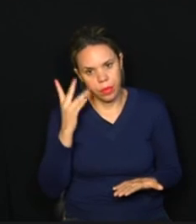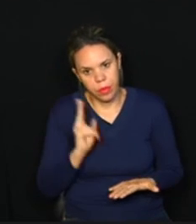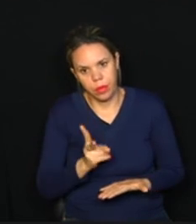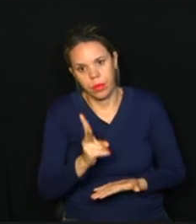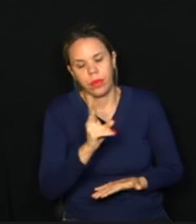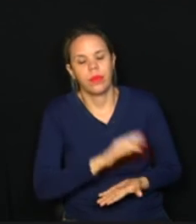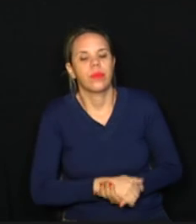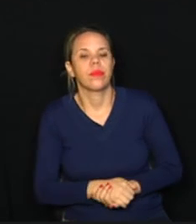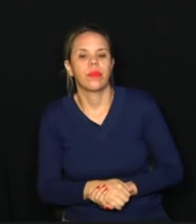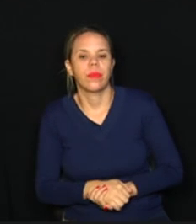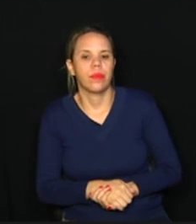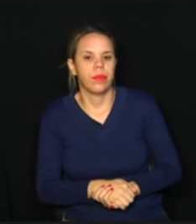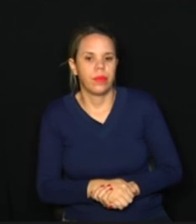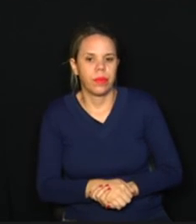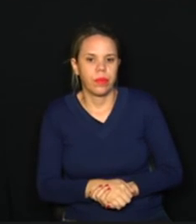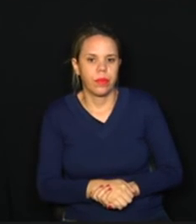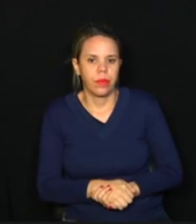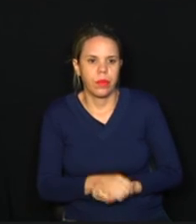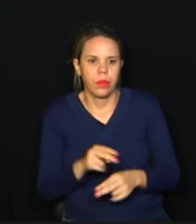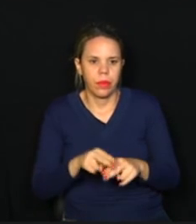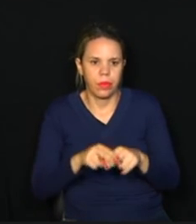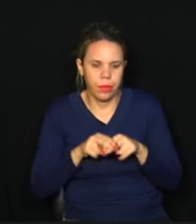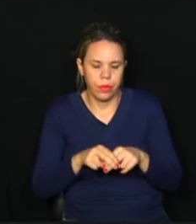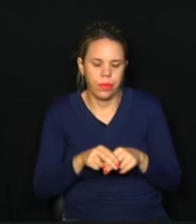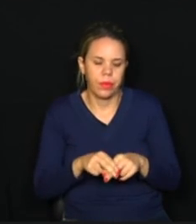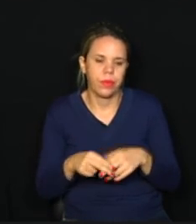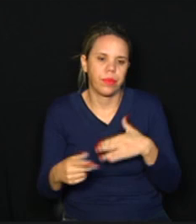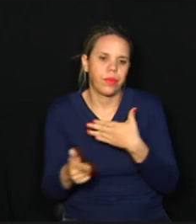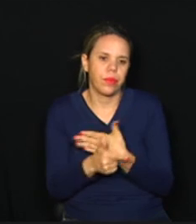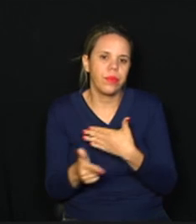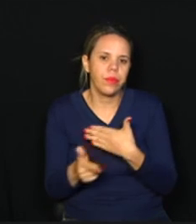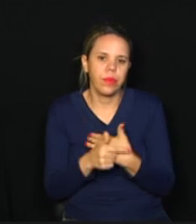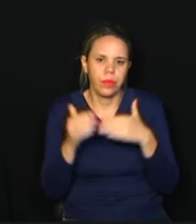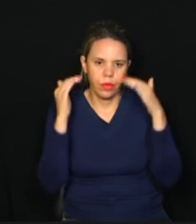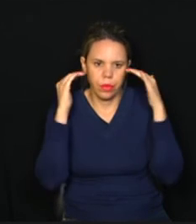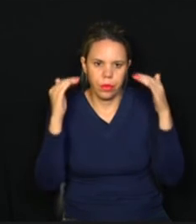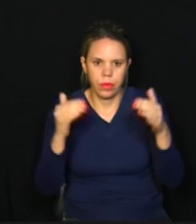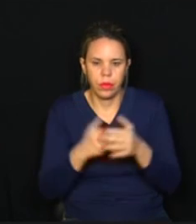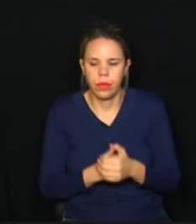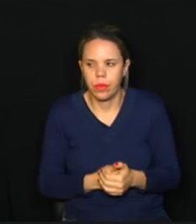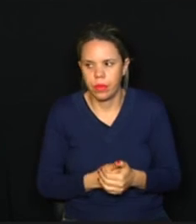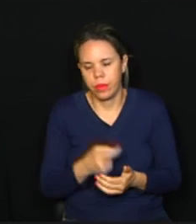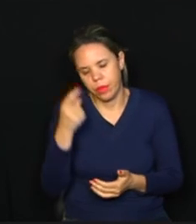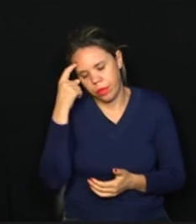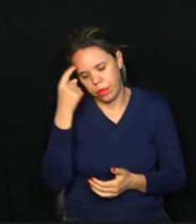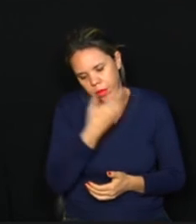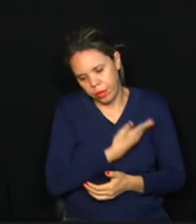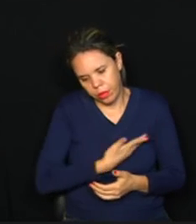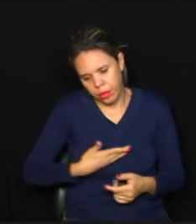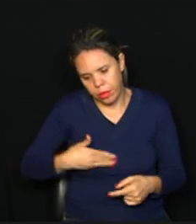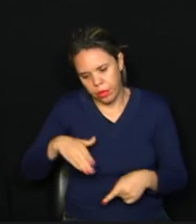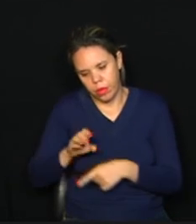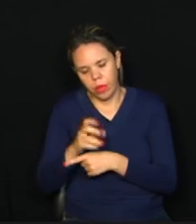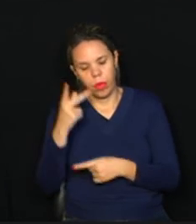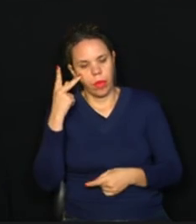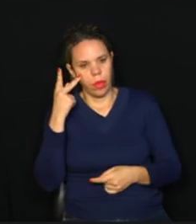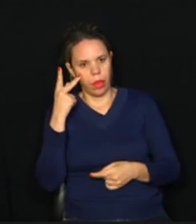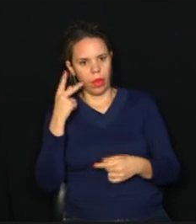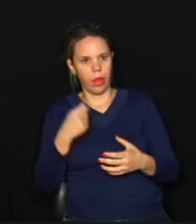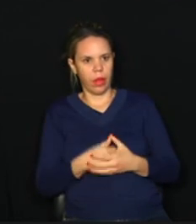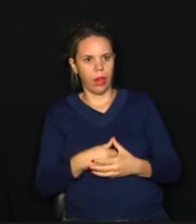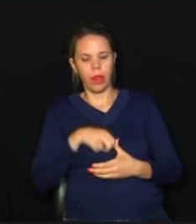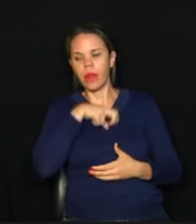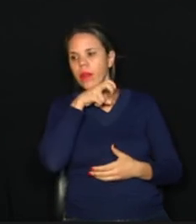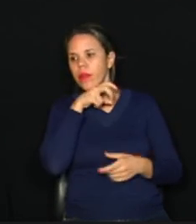mantém por conta do papel que cumpriu, né? Mas na cabeça do governo do Estado de São Paulo, o